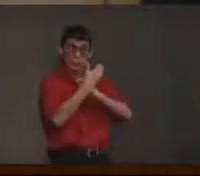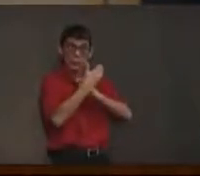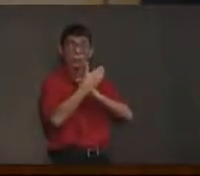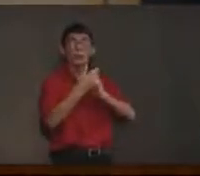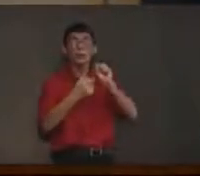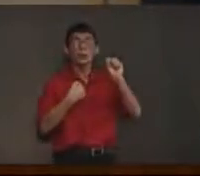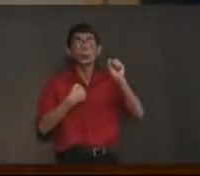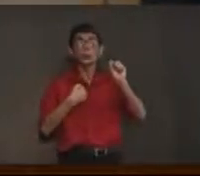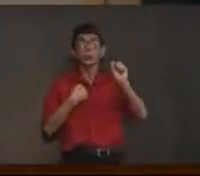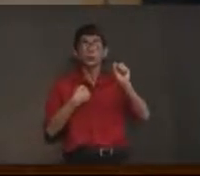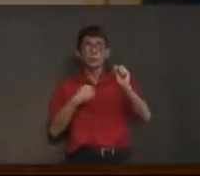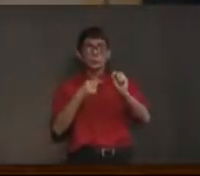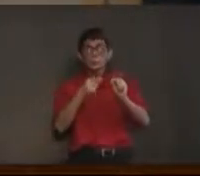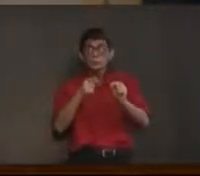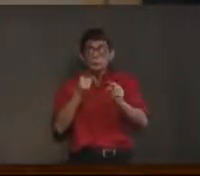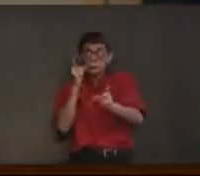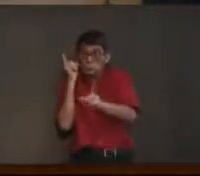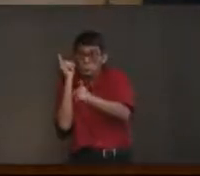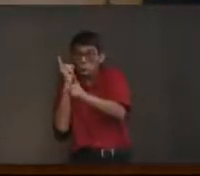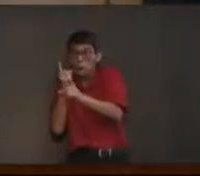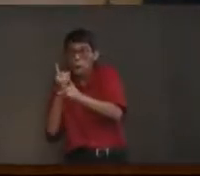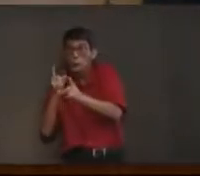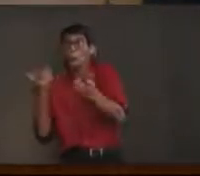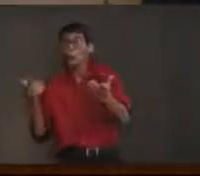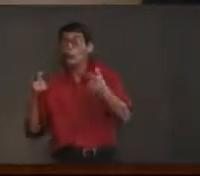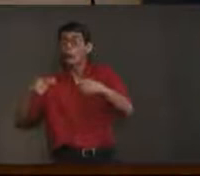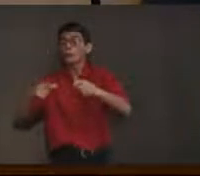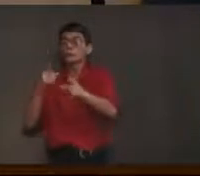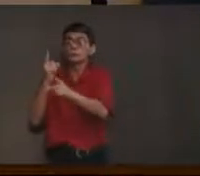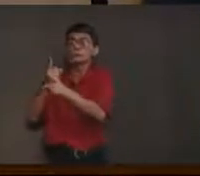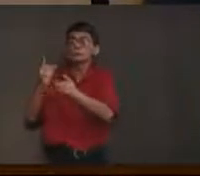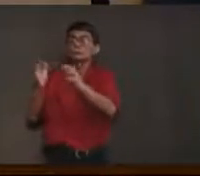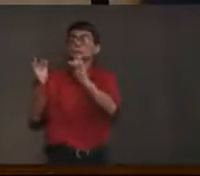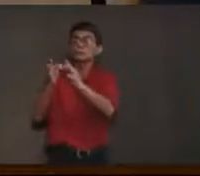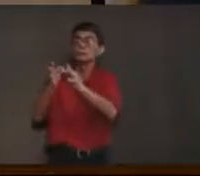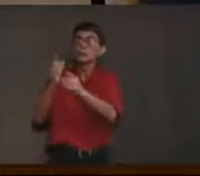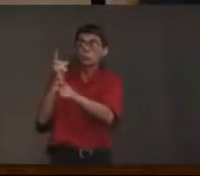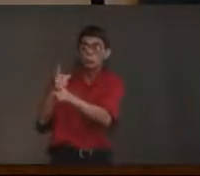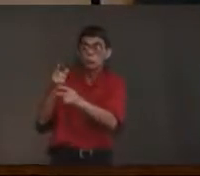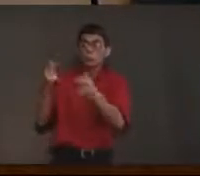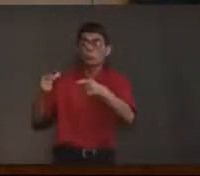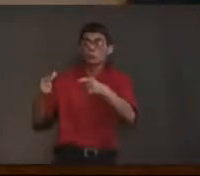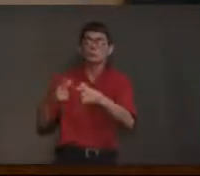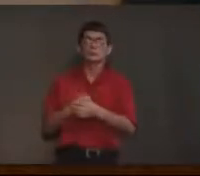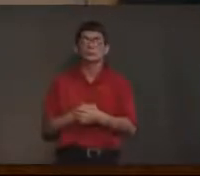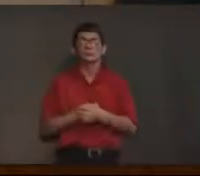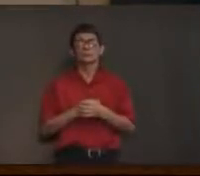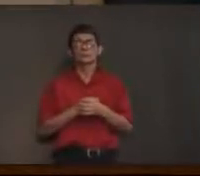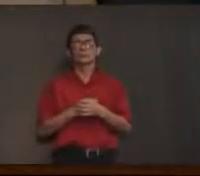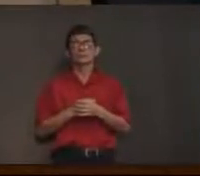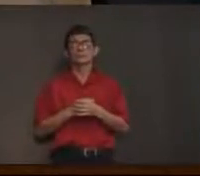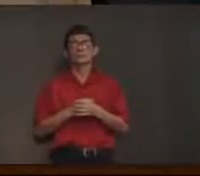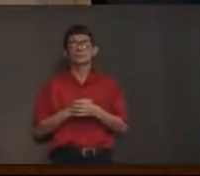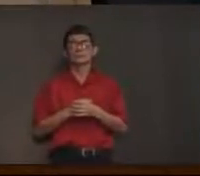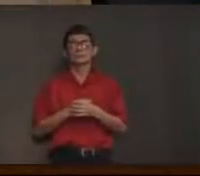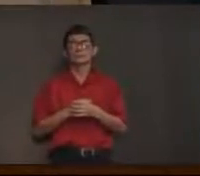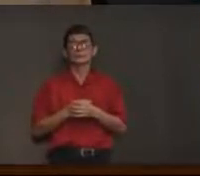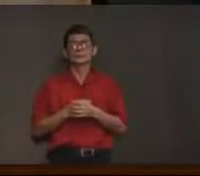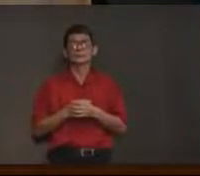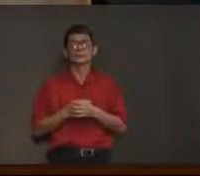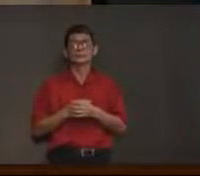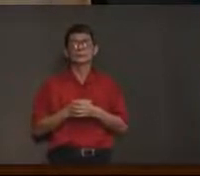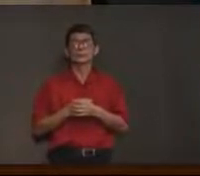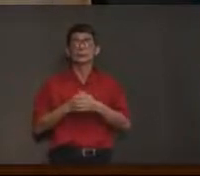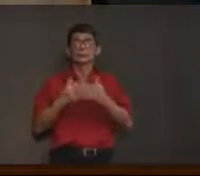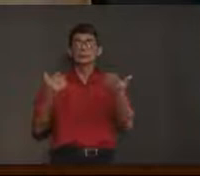poder voltar para saber melhor sobre a função que se encontrou então a gente escolhe espaços